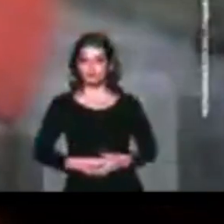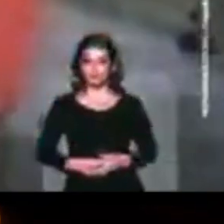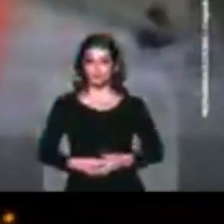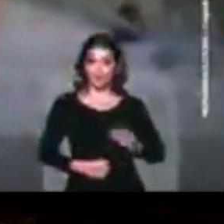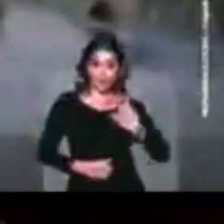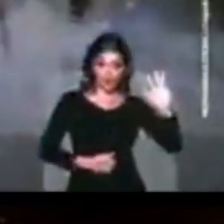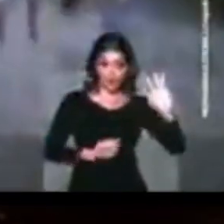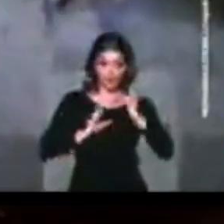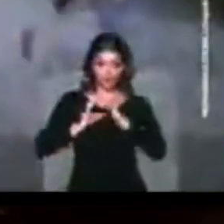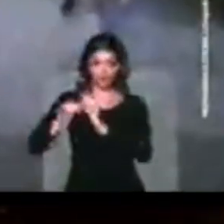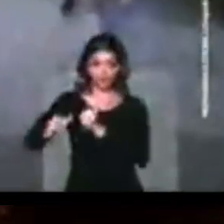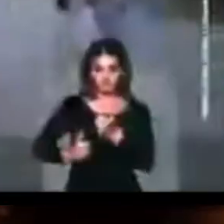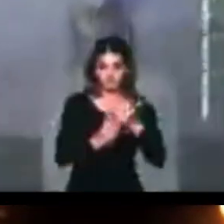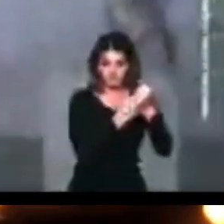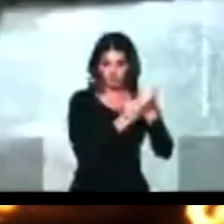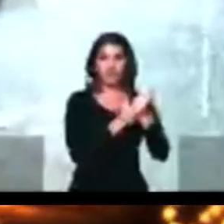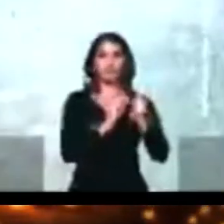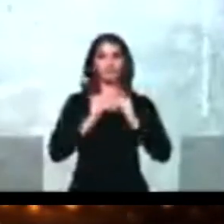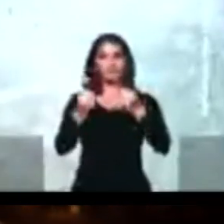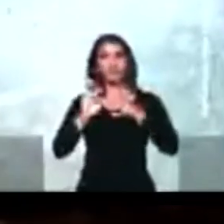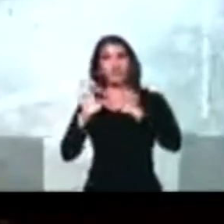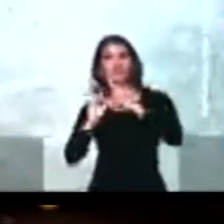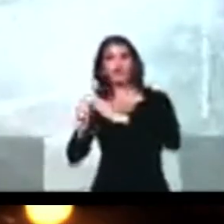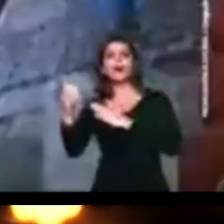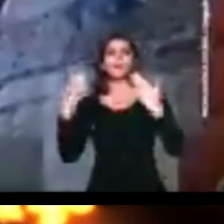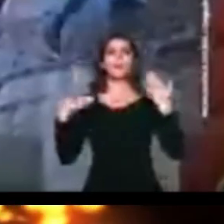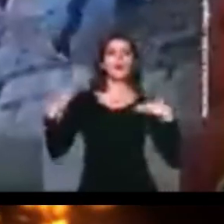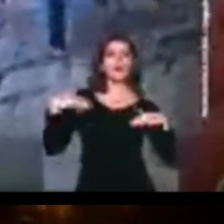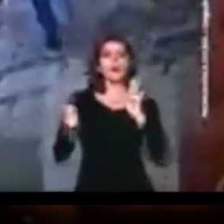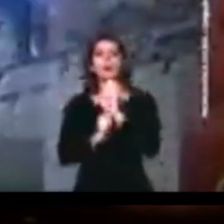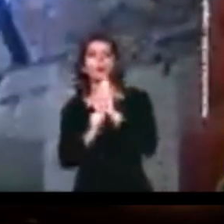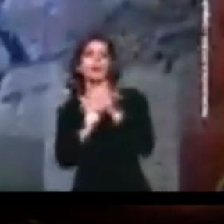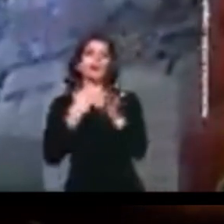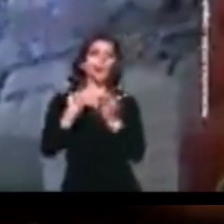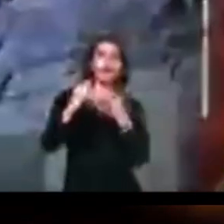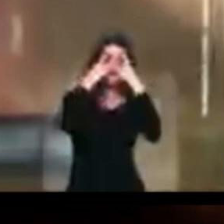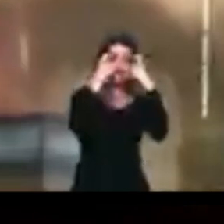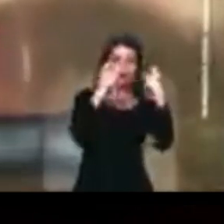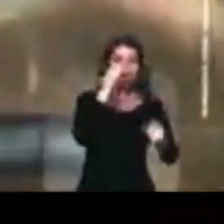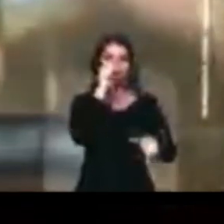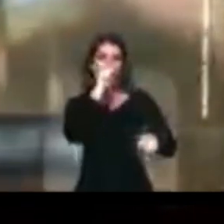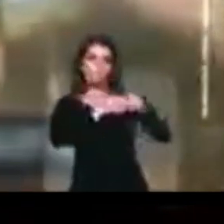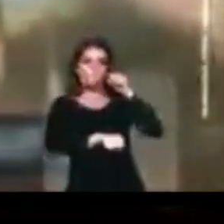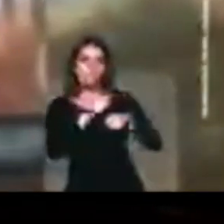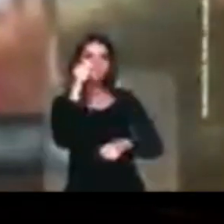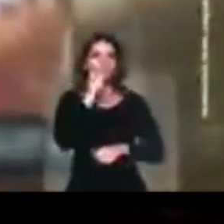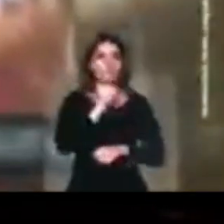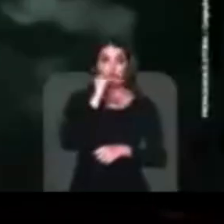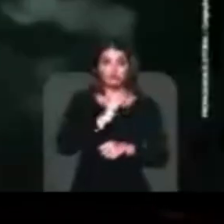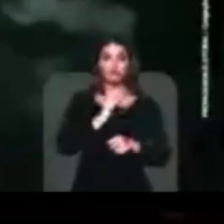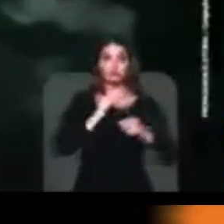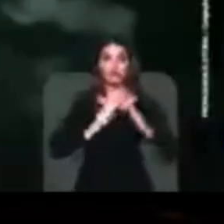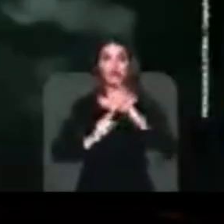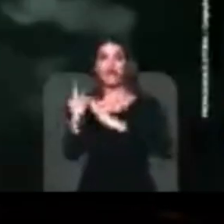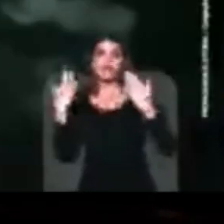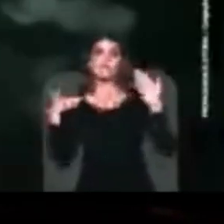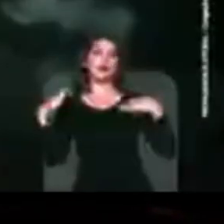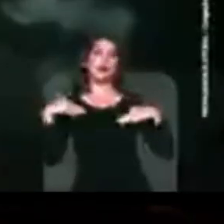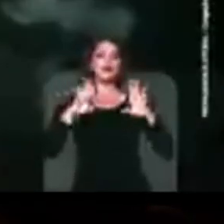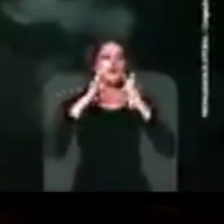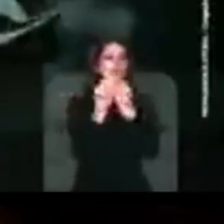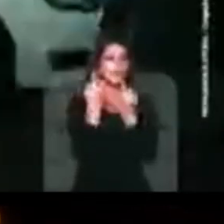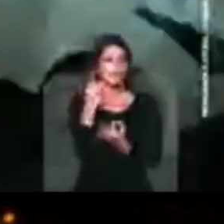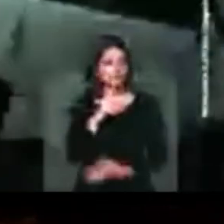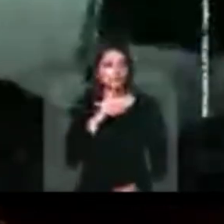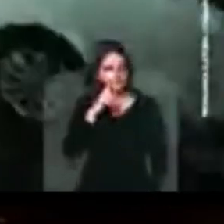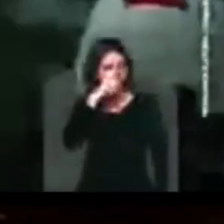de esquerda que o apoiam defendem a saidinha de traficantes, agressores de mulheres e assassinos dos presídios. É a vida da sua família